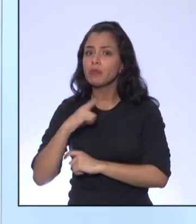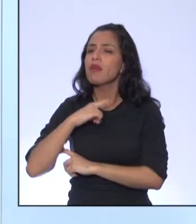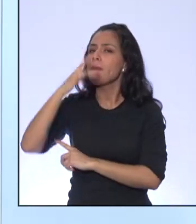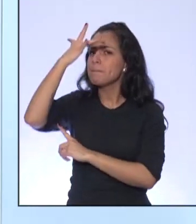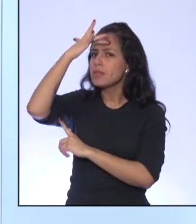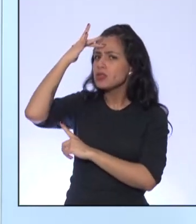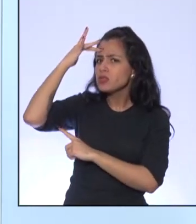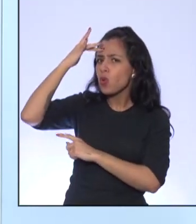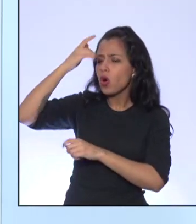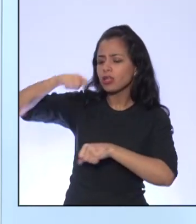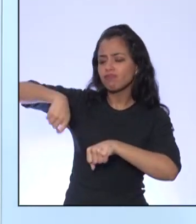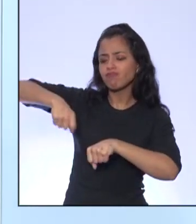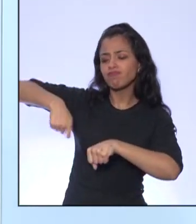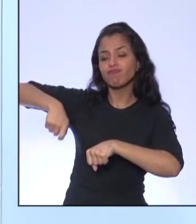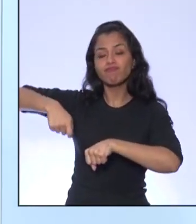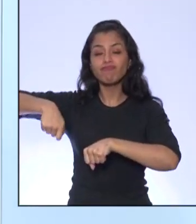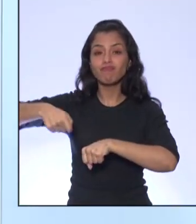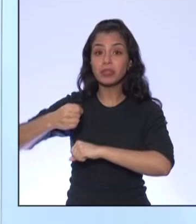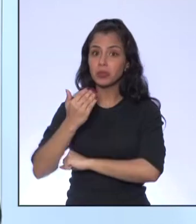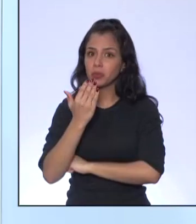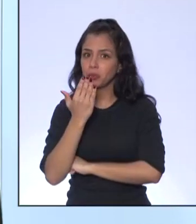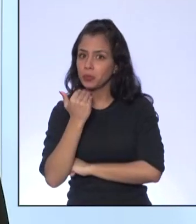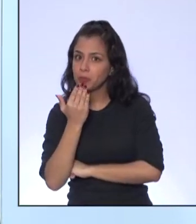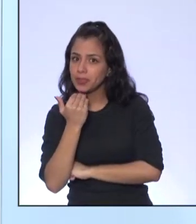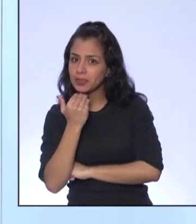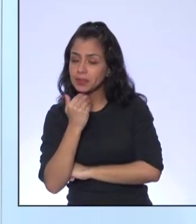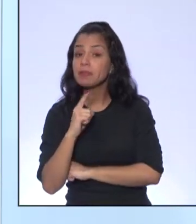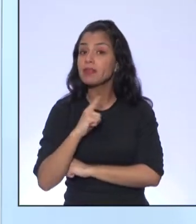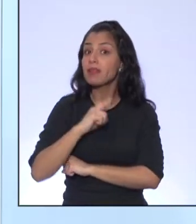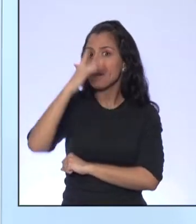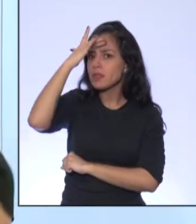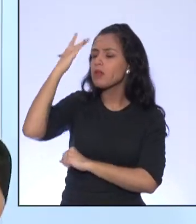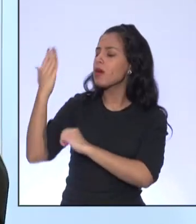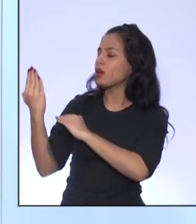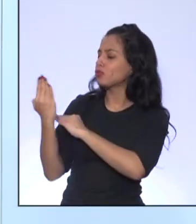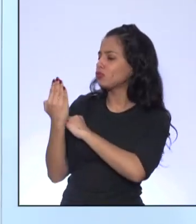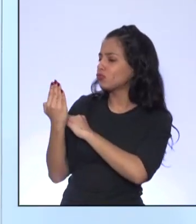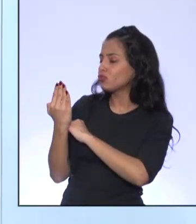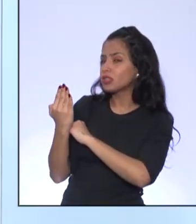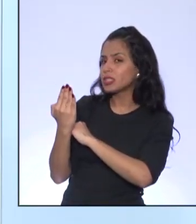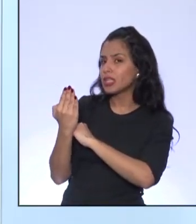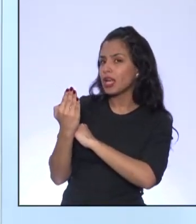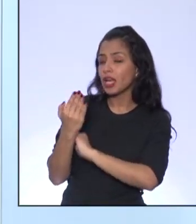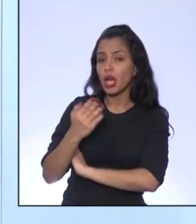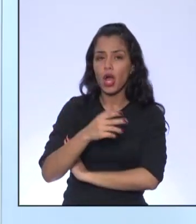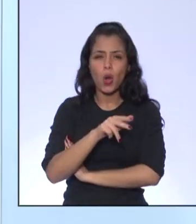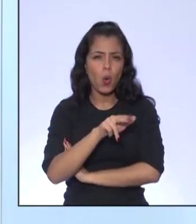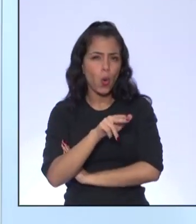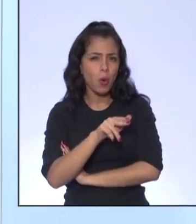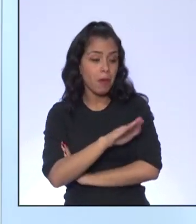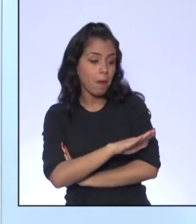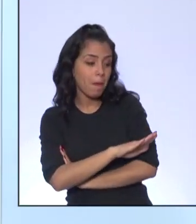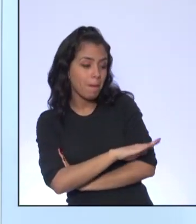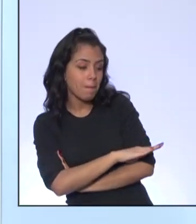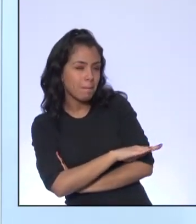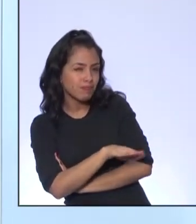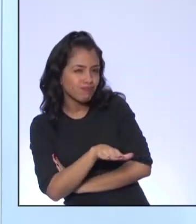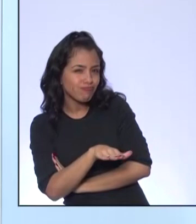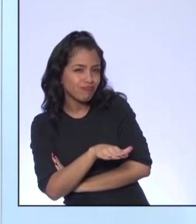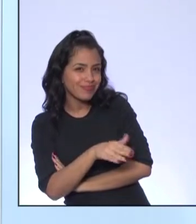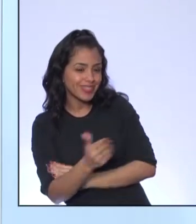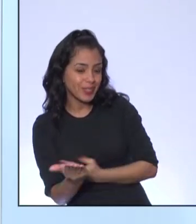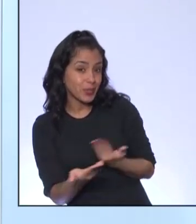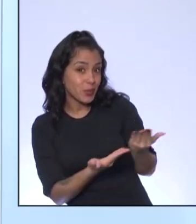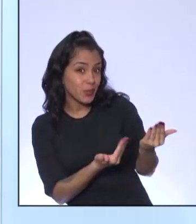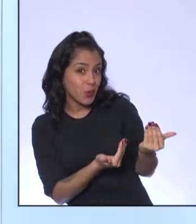comida, nós temos alguém para ajudar, nós temos um irmãozinho mais novo para cuidar, nós temos um irmão